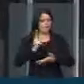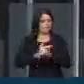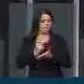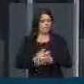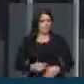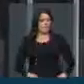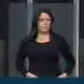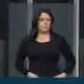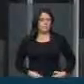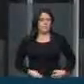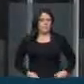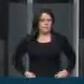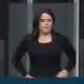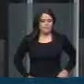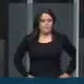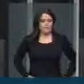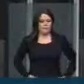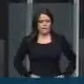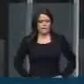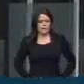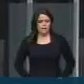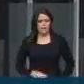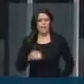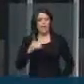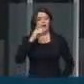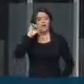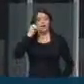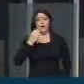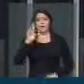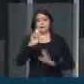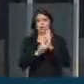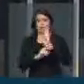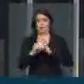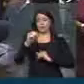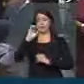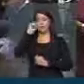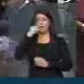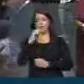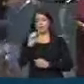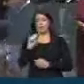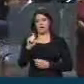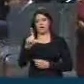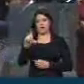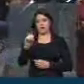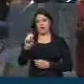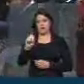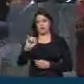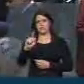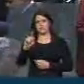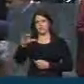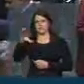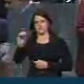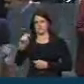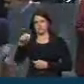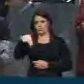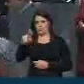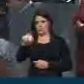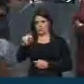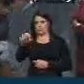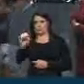o ex-relator, senador Aloysio Nunes Ferreira, do PSDB, que contribuiu, além de todos os outros, e particularmente